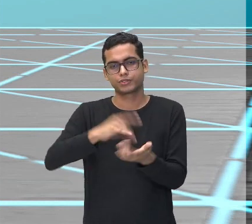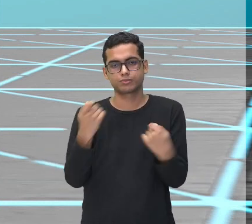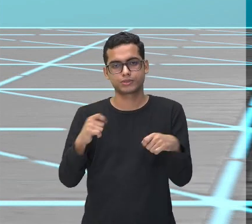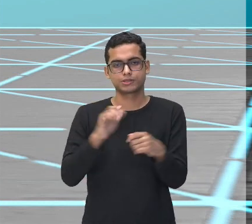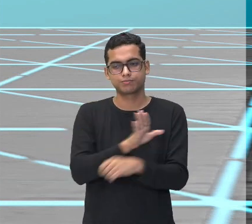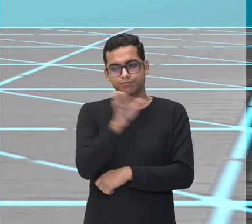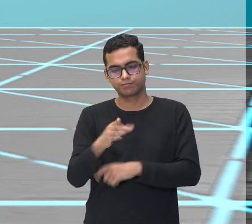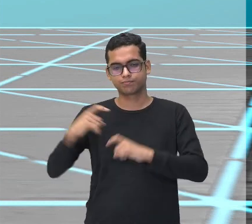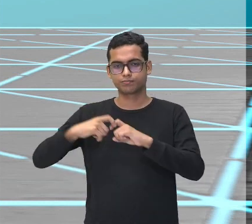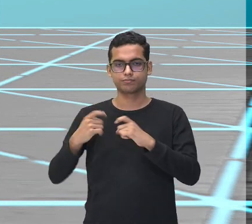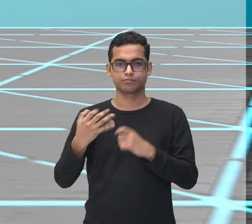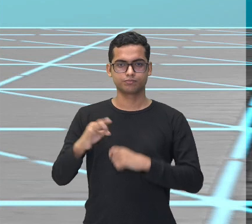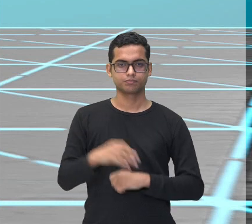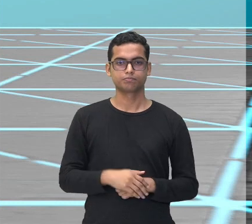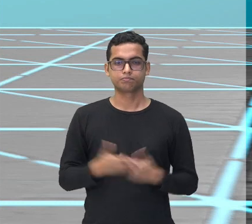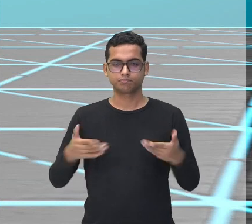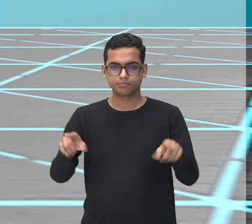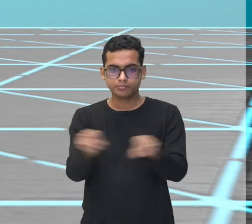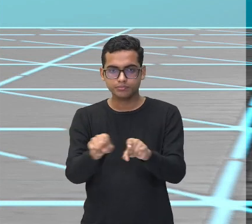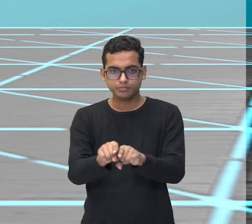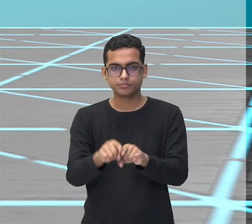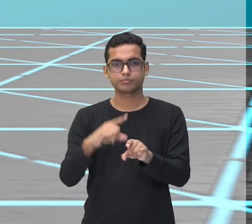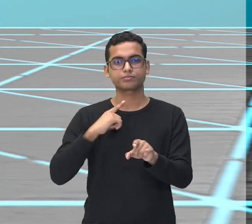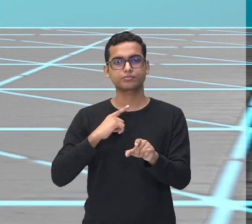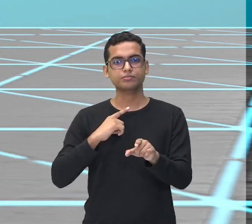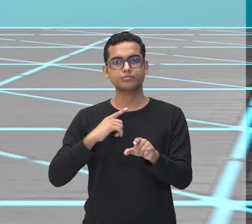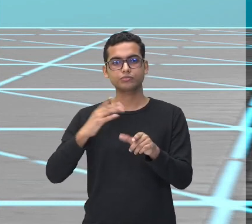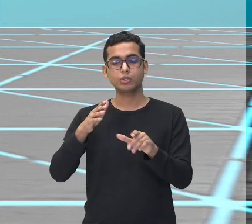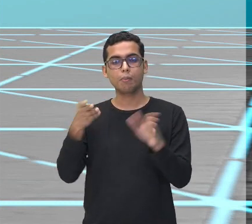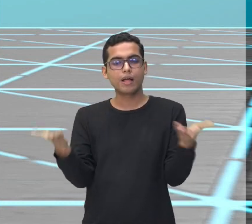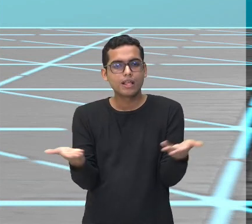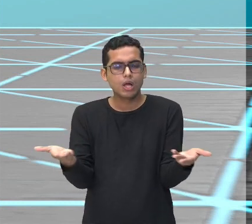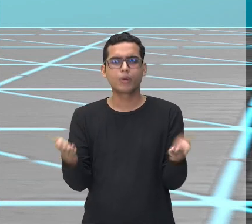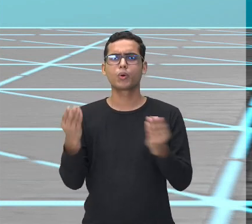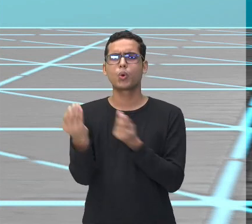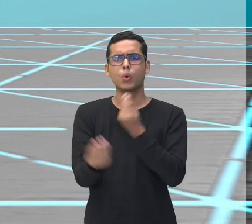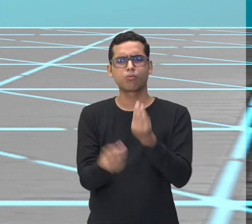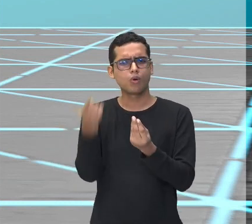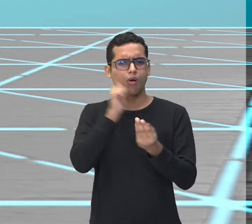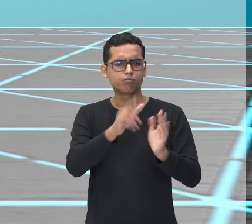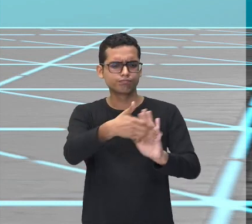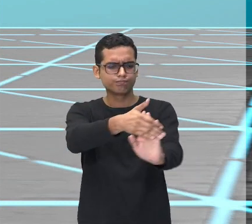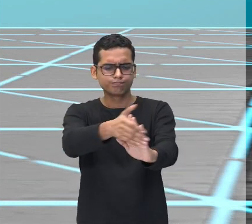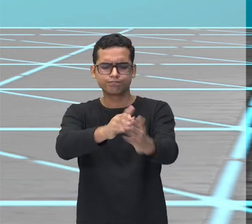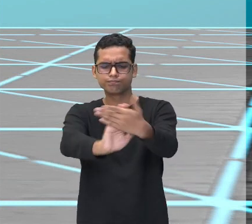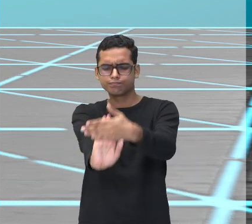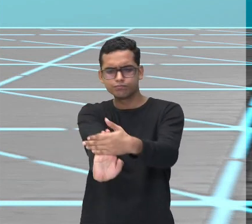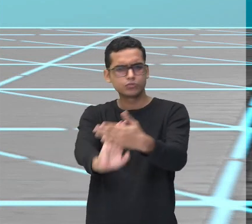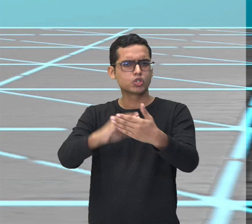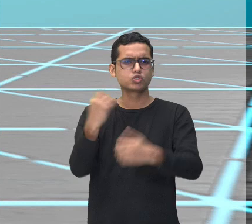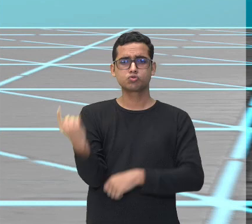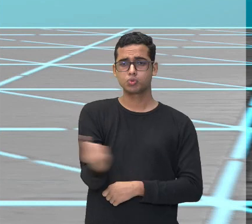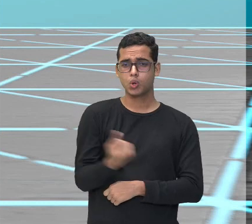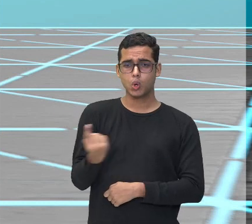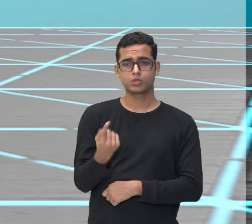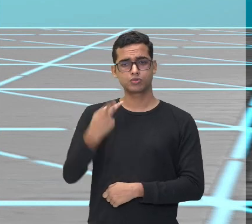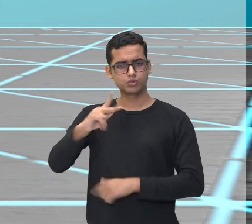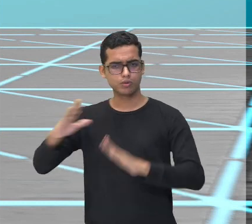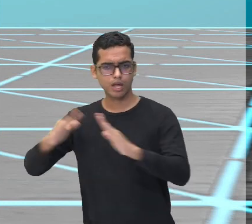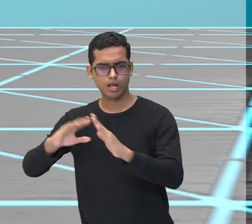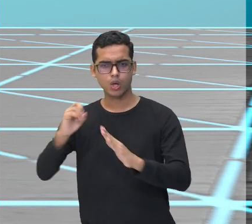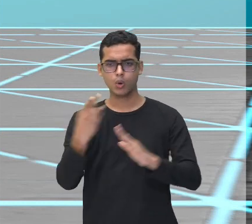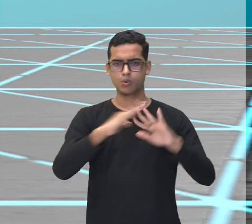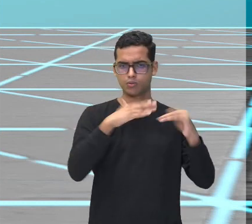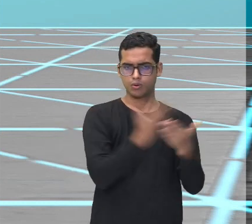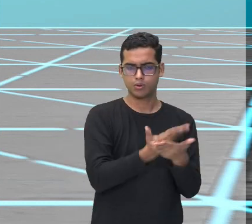você pode se alongar sozinho aí na sua casa, na sua escola, né, onde você estiver, eu vou trazer um videozinho para vocês